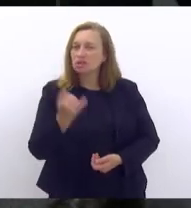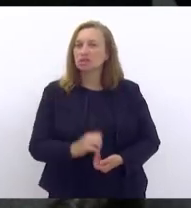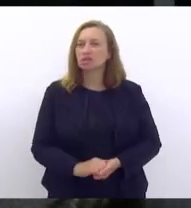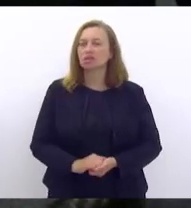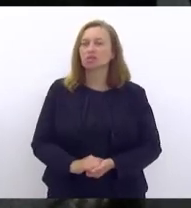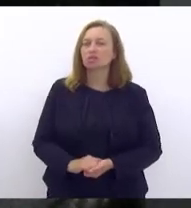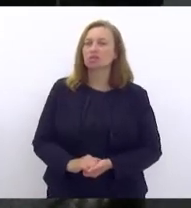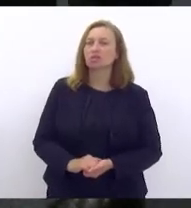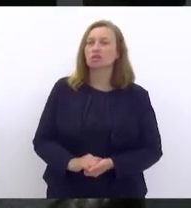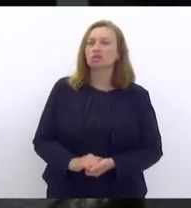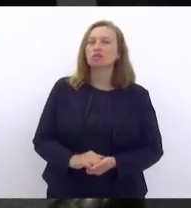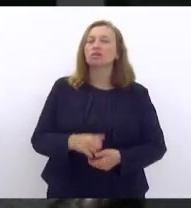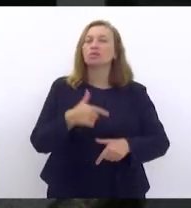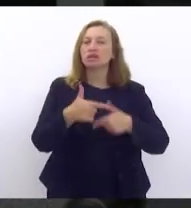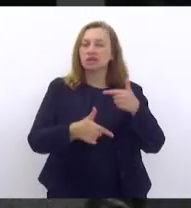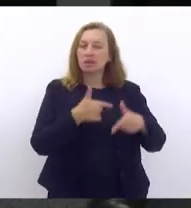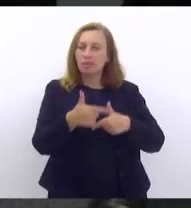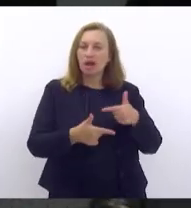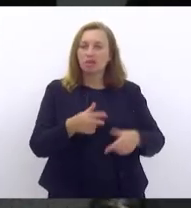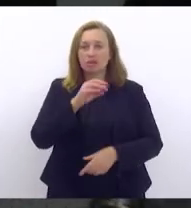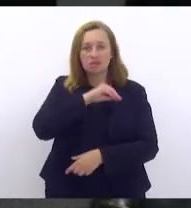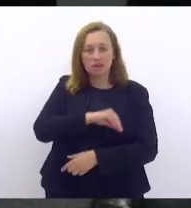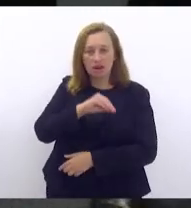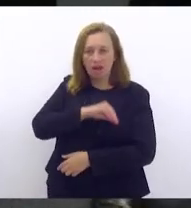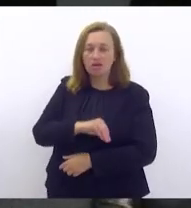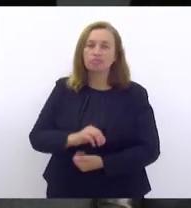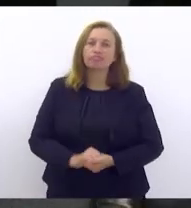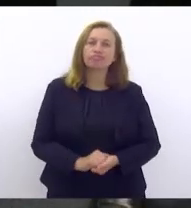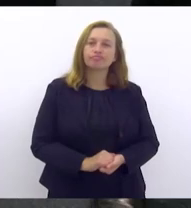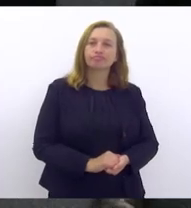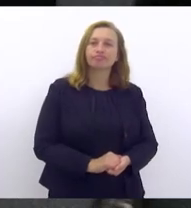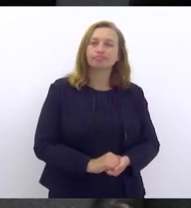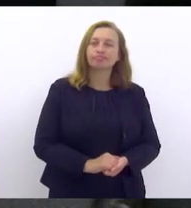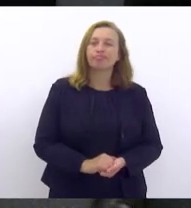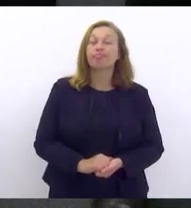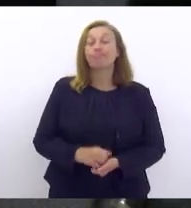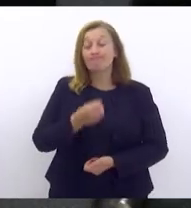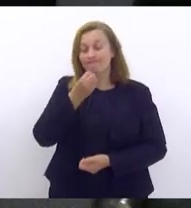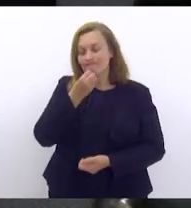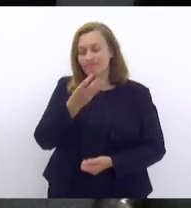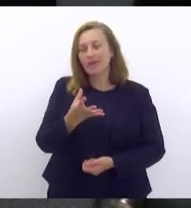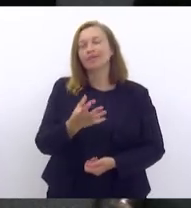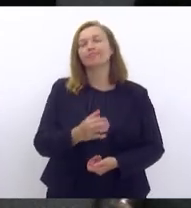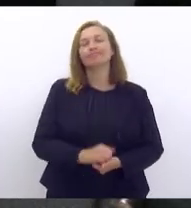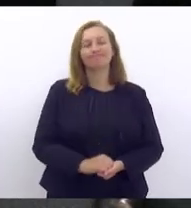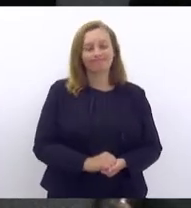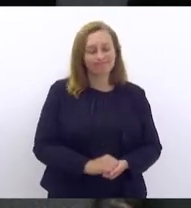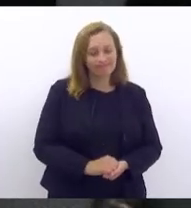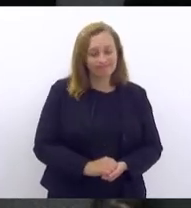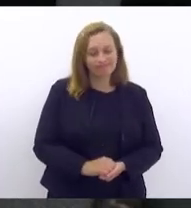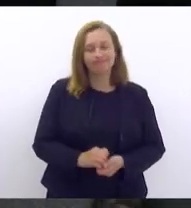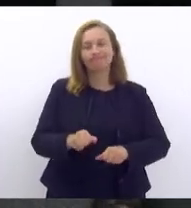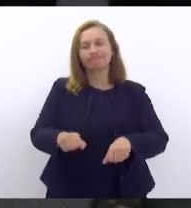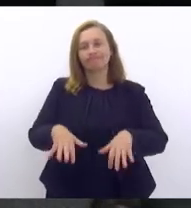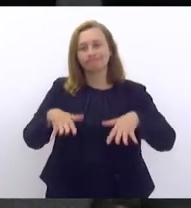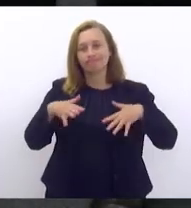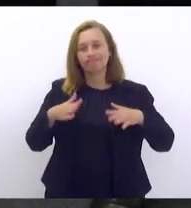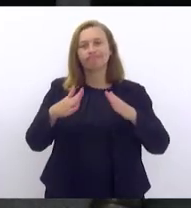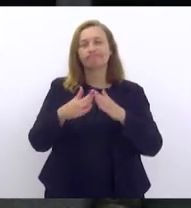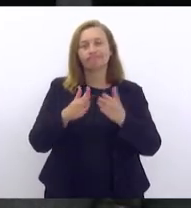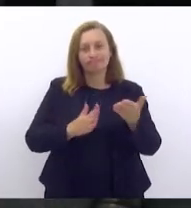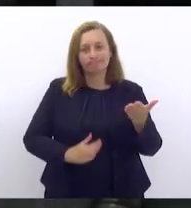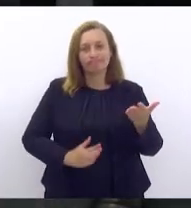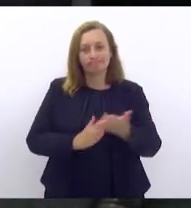para a geração de emprego e de renda, e fez muito bem o plenário da Casa